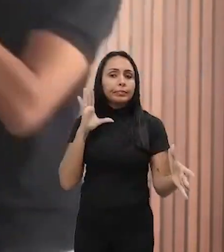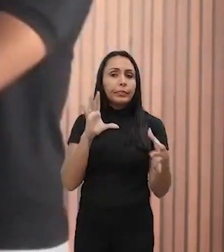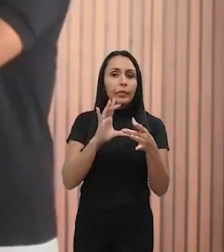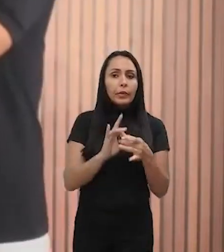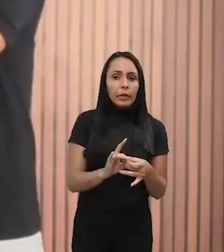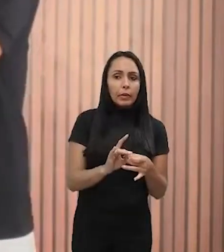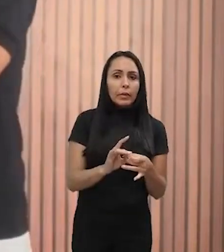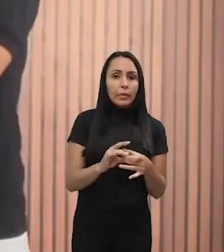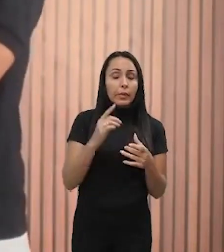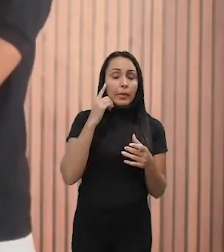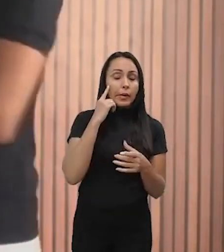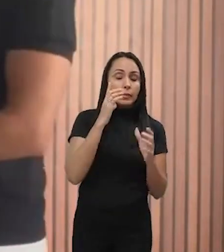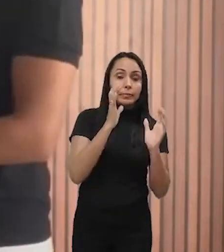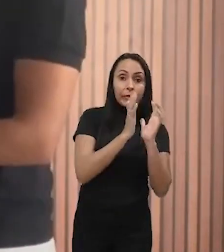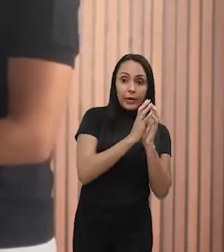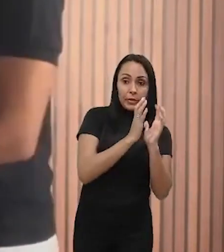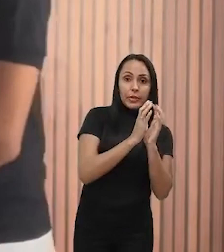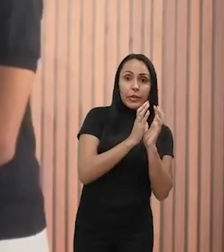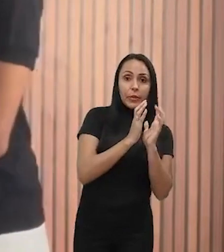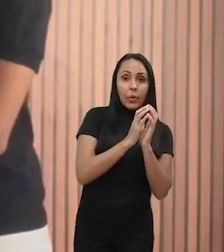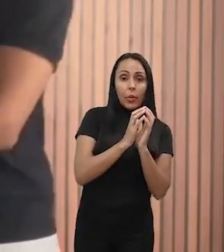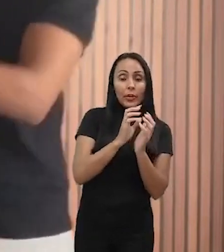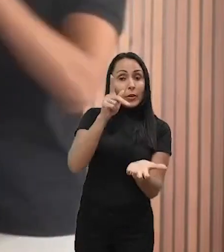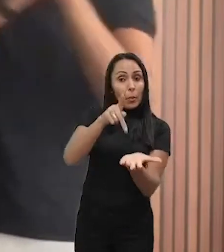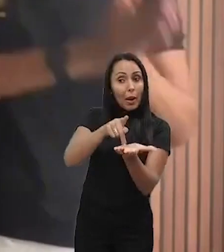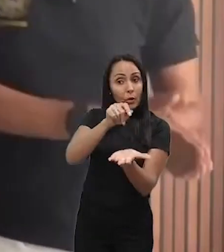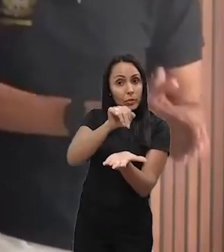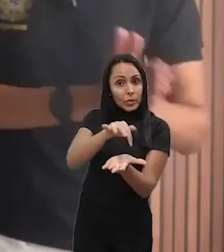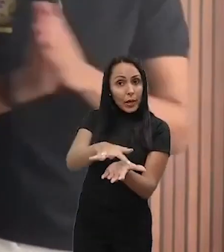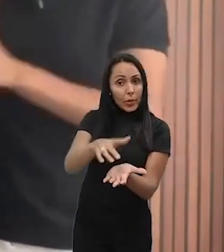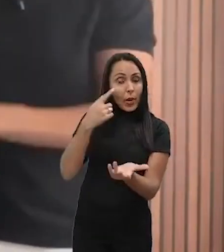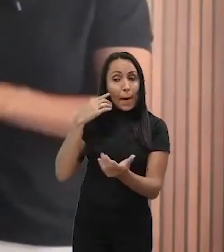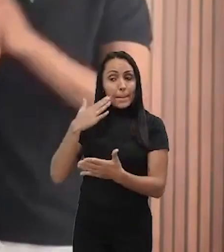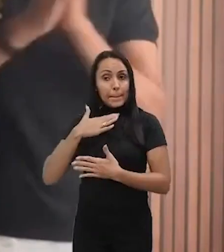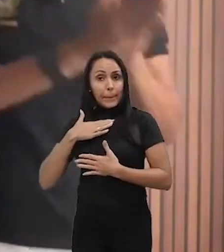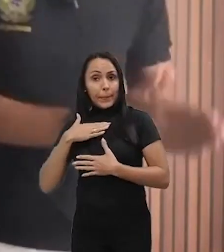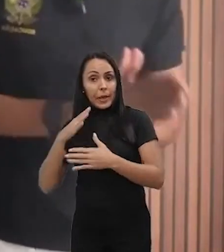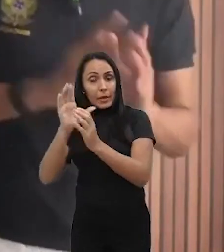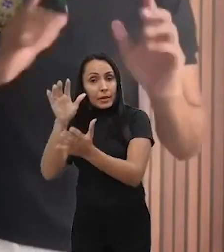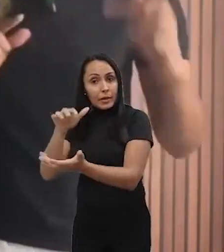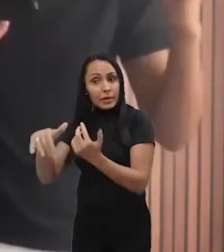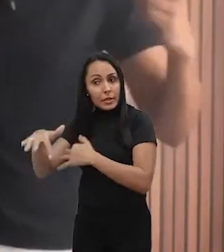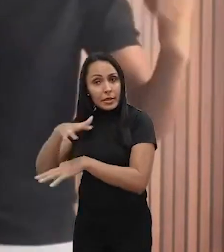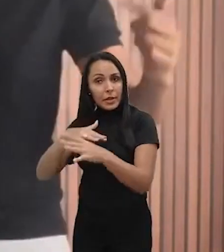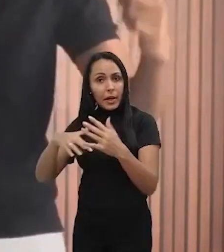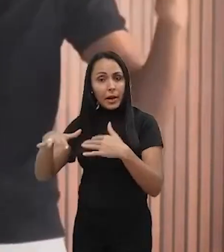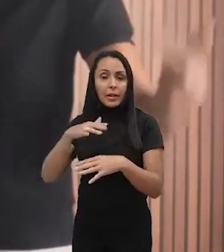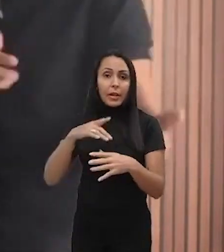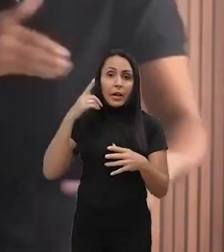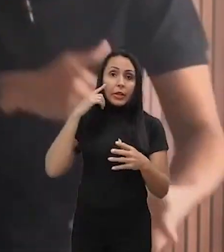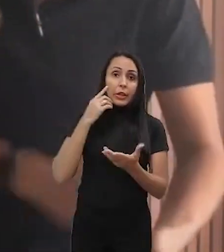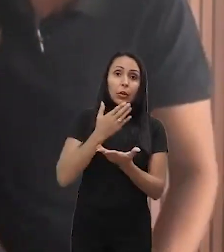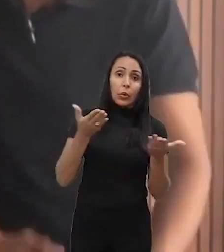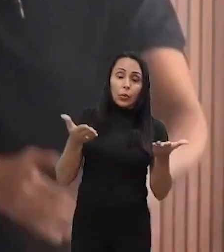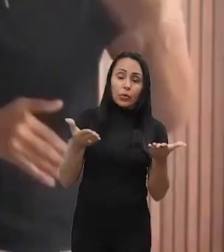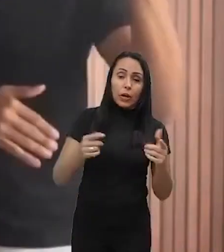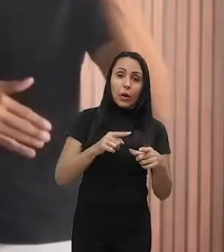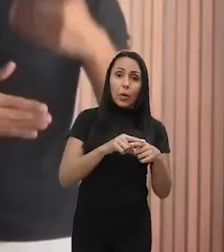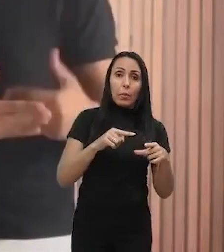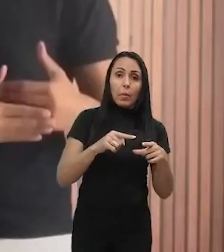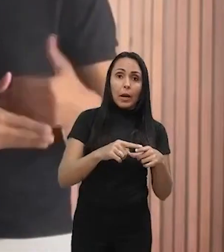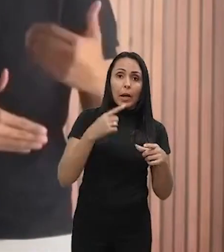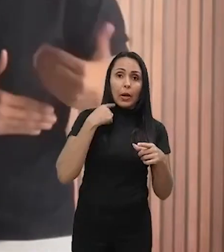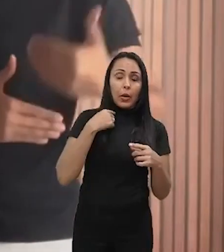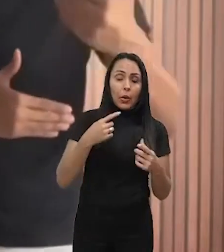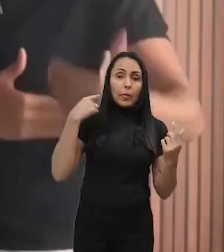a ilha do Recife, que é onde tem o Marco Zero hoje em dia, a minha ilha, que é exatamente a minha cidade Maurícia, que hoje é o bairro de Santo Antônio, que antes tinha